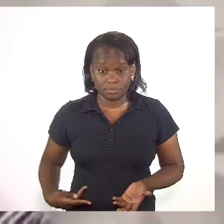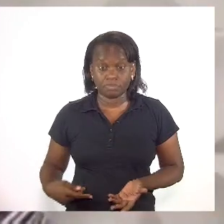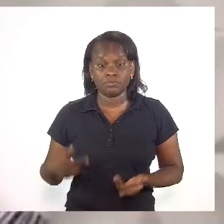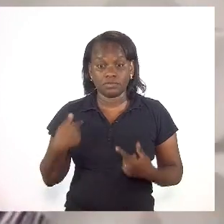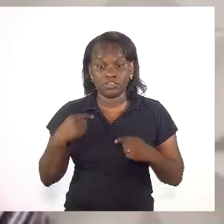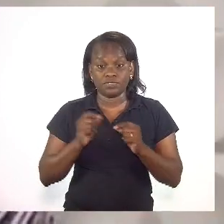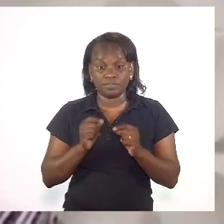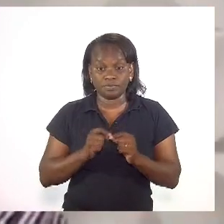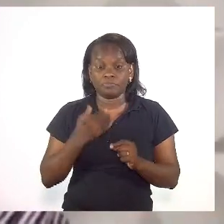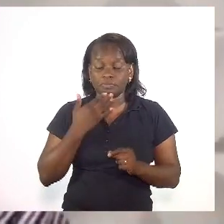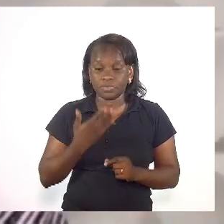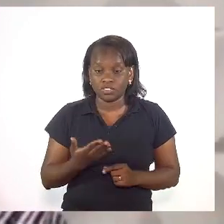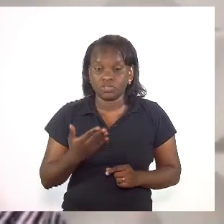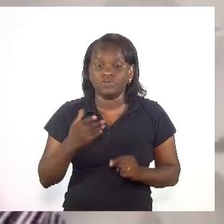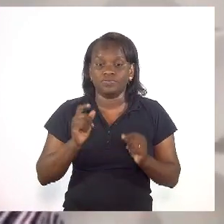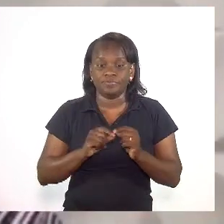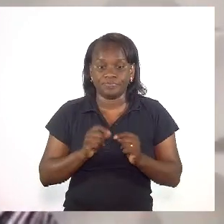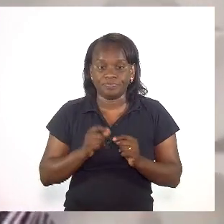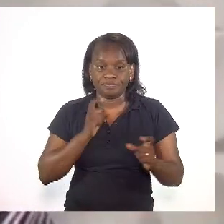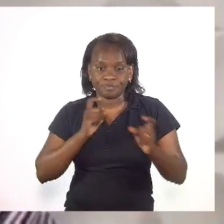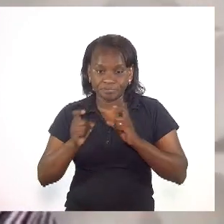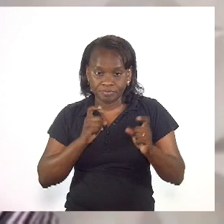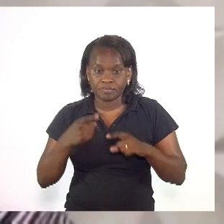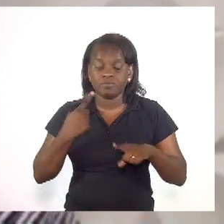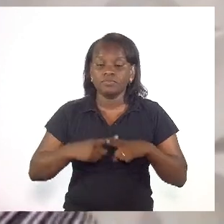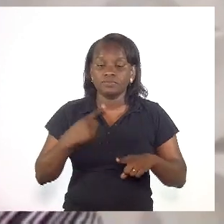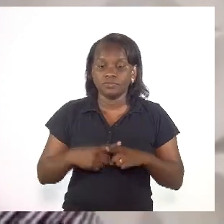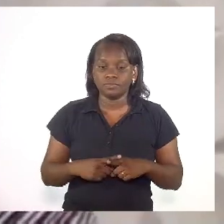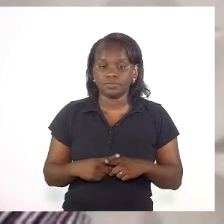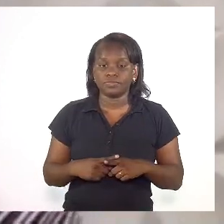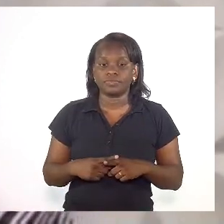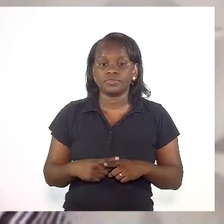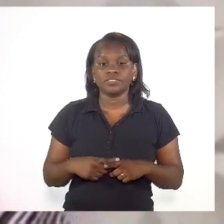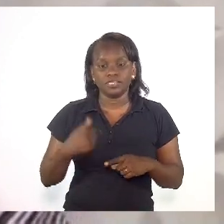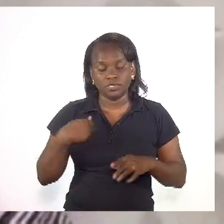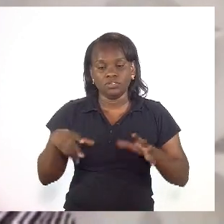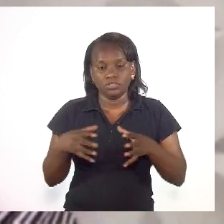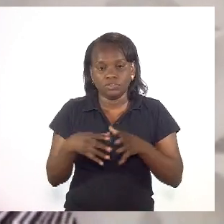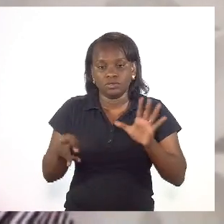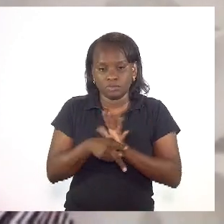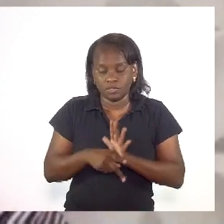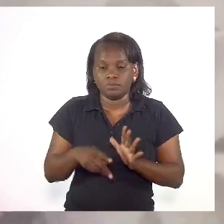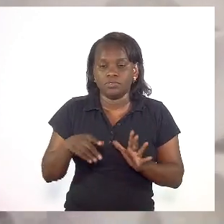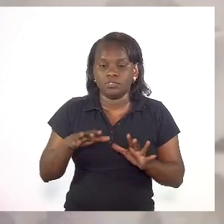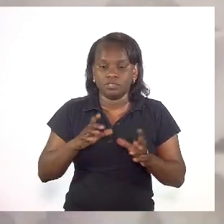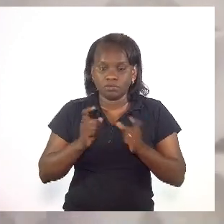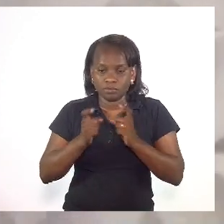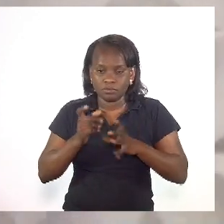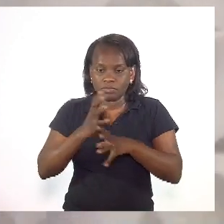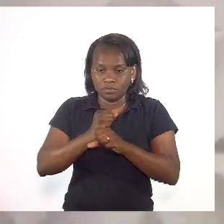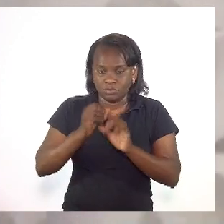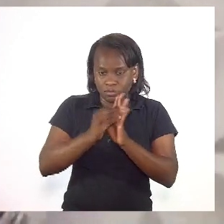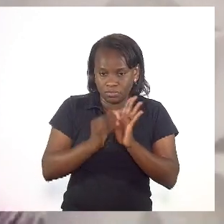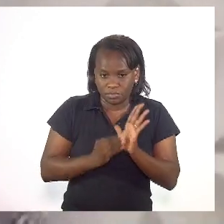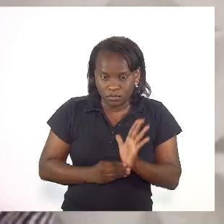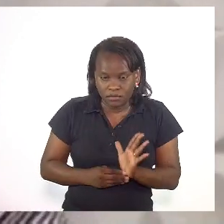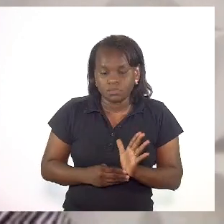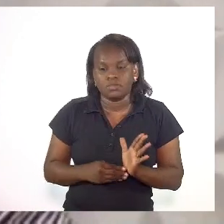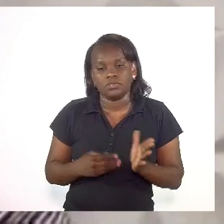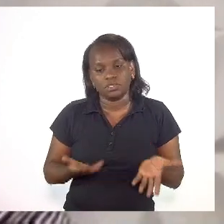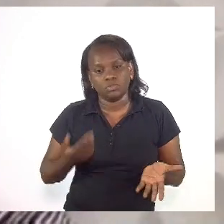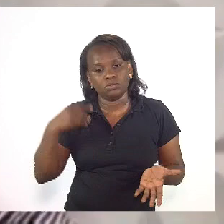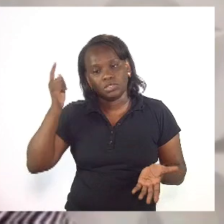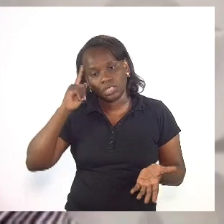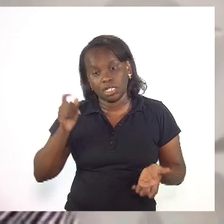o pedido de fazer o debate porque, como sou membro suplente da Comissão de Orçamento, não sei